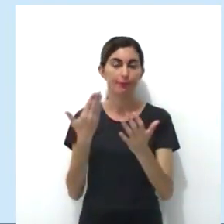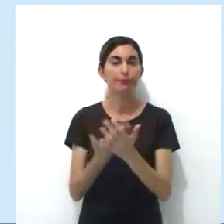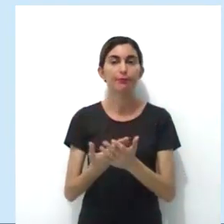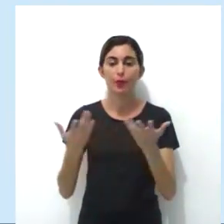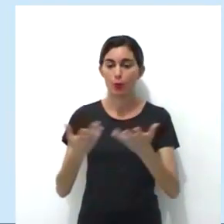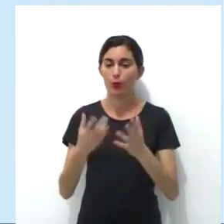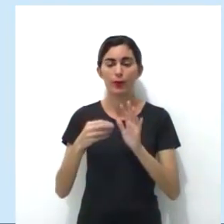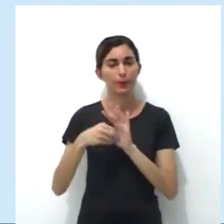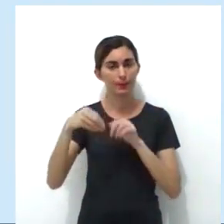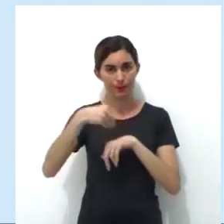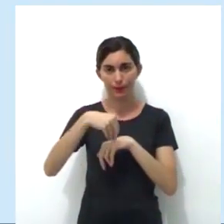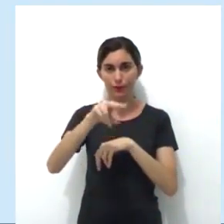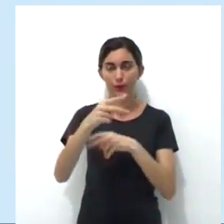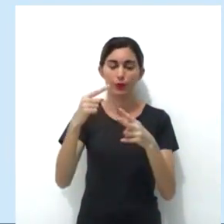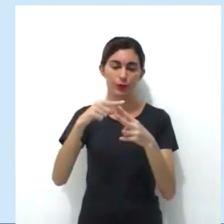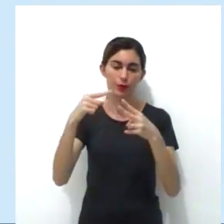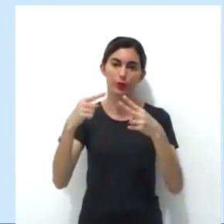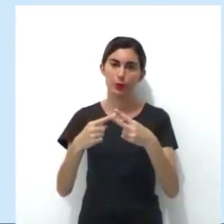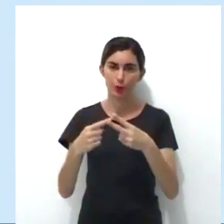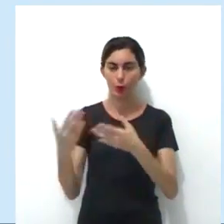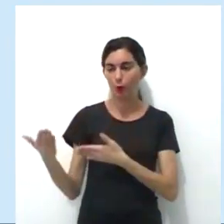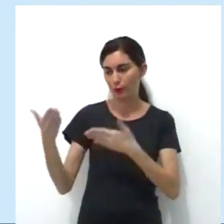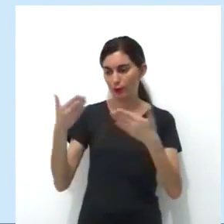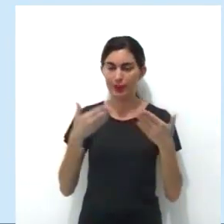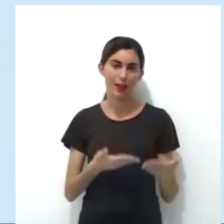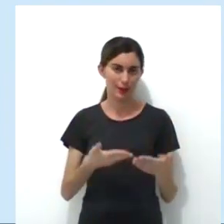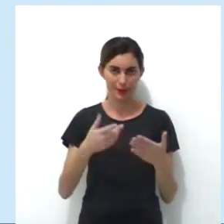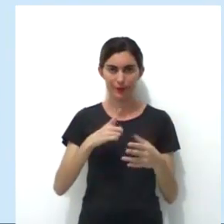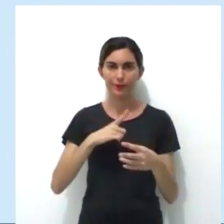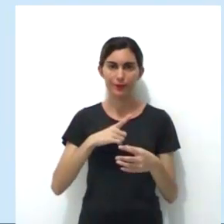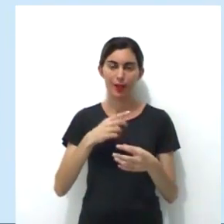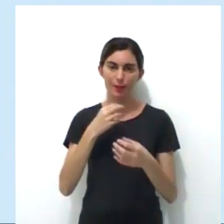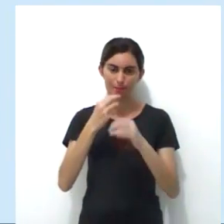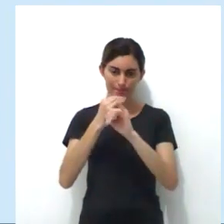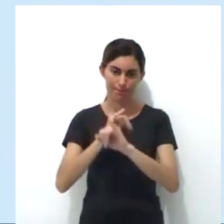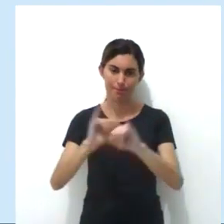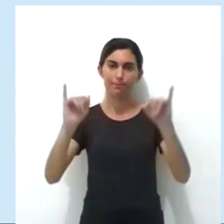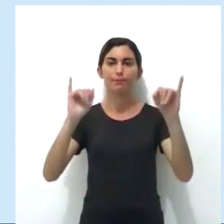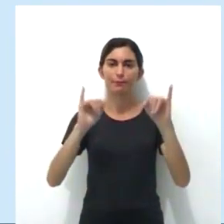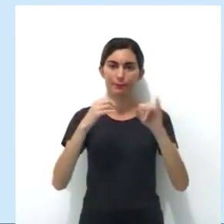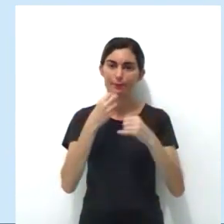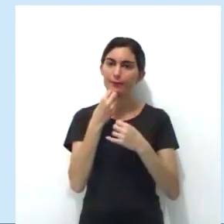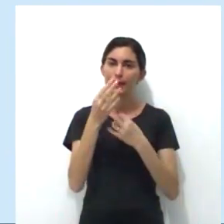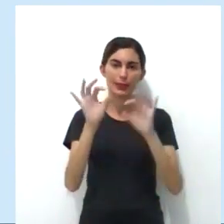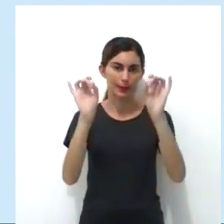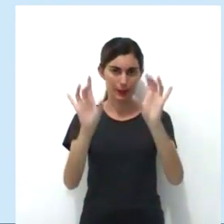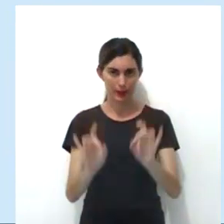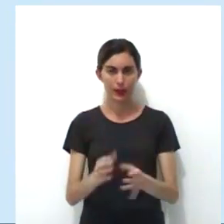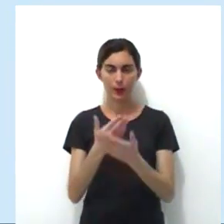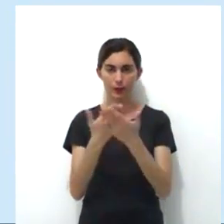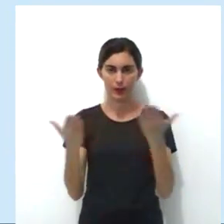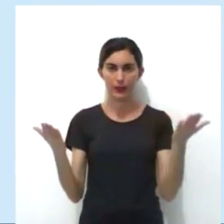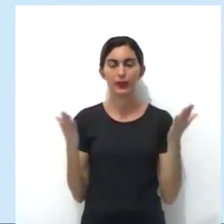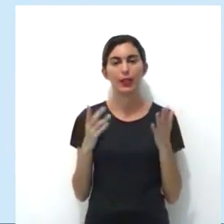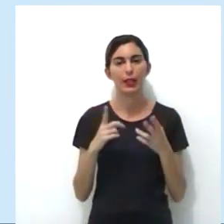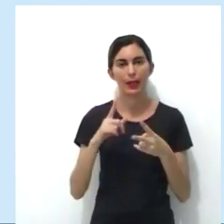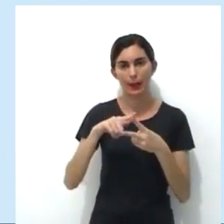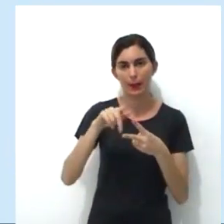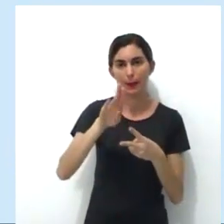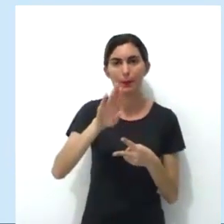seja perdido para o ar, através do processo de condução. Nós vamos chegar agora